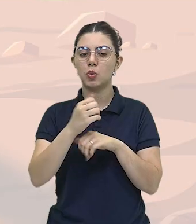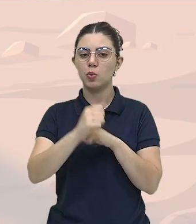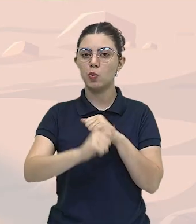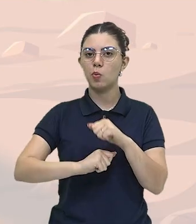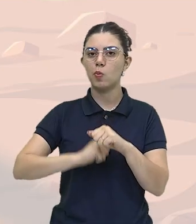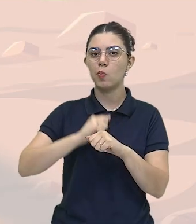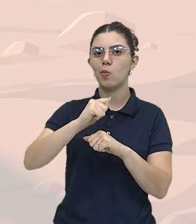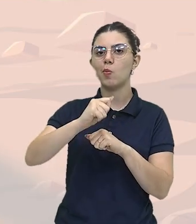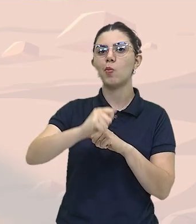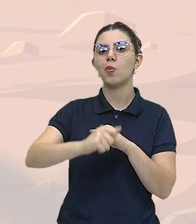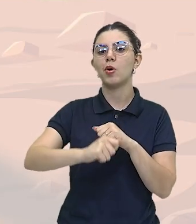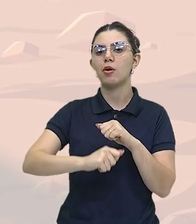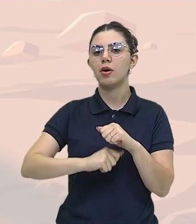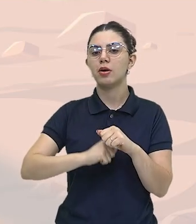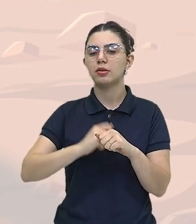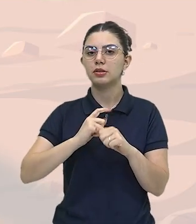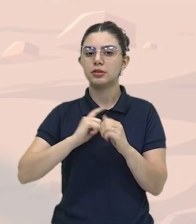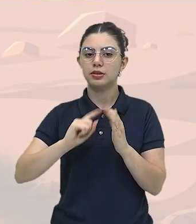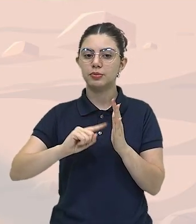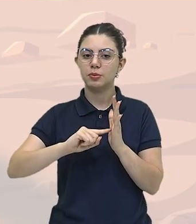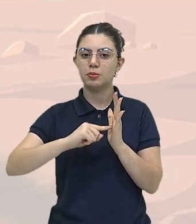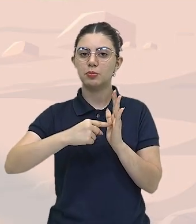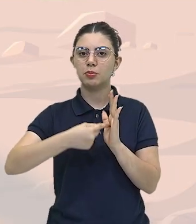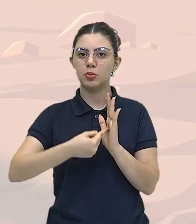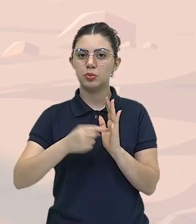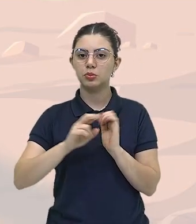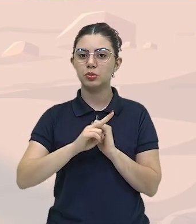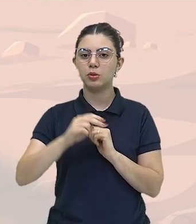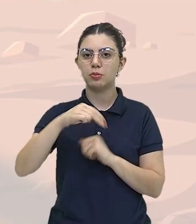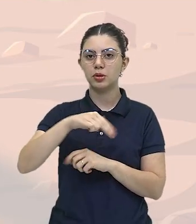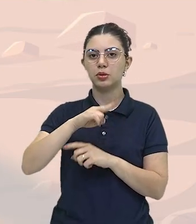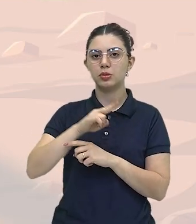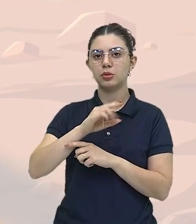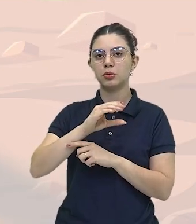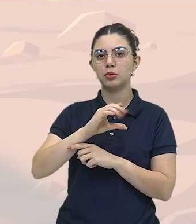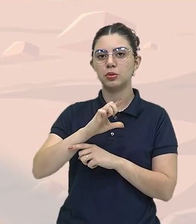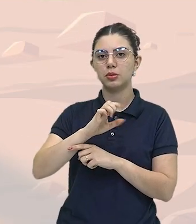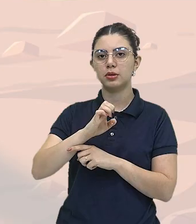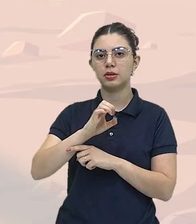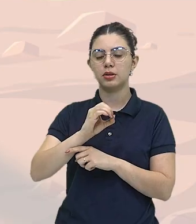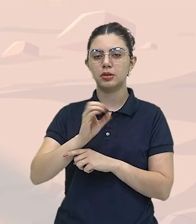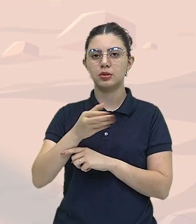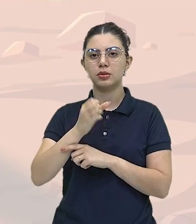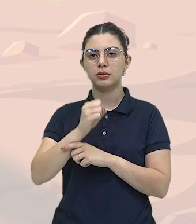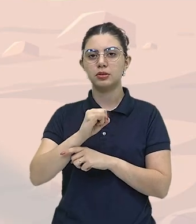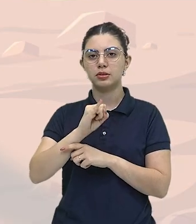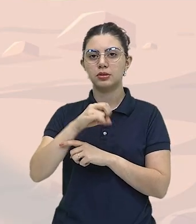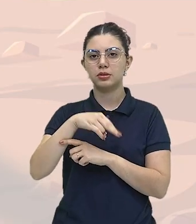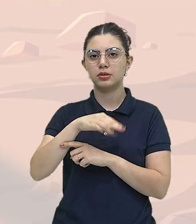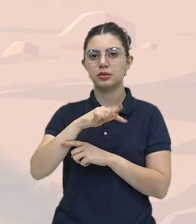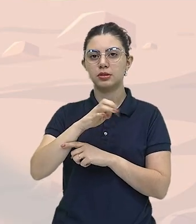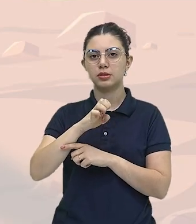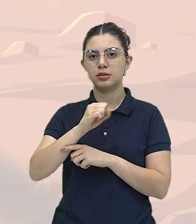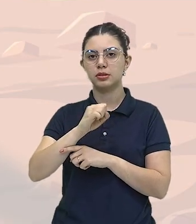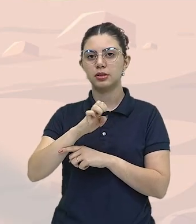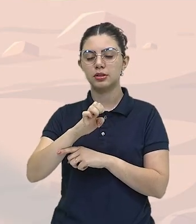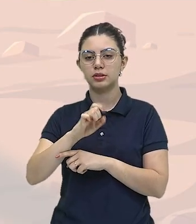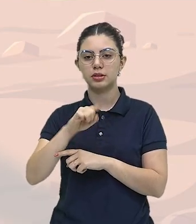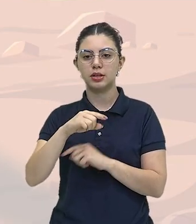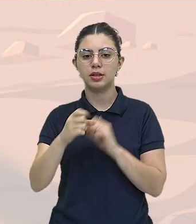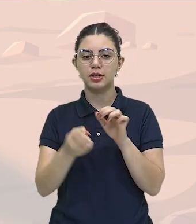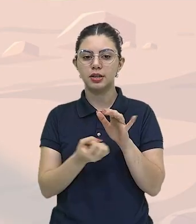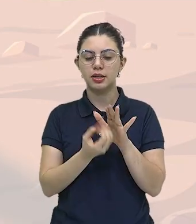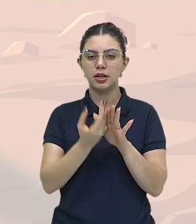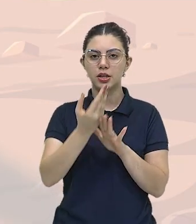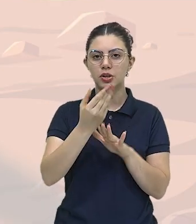ponto que a gente chama de nucleossíntese. A nucleossíntese é exatamente essa formação de pequenos